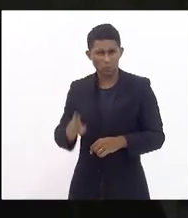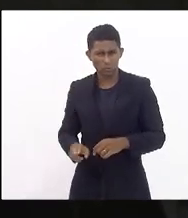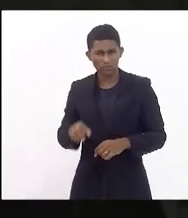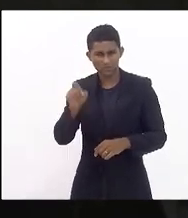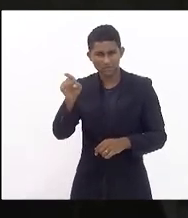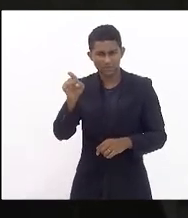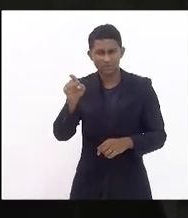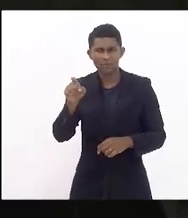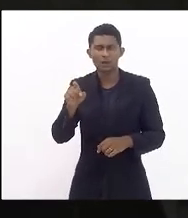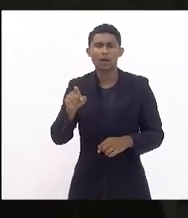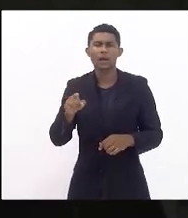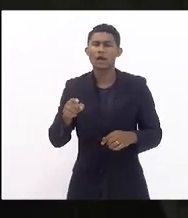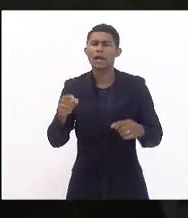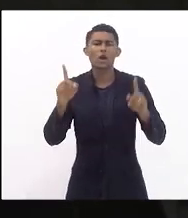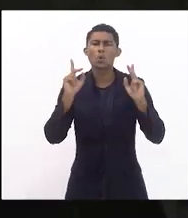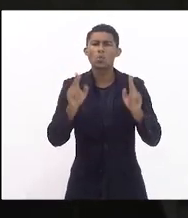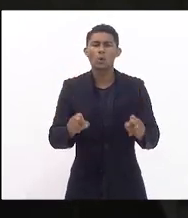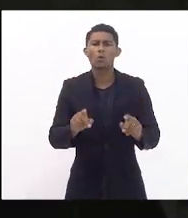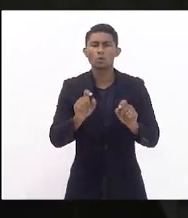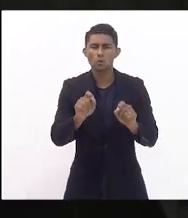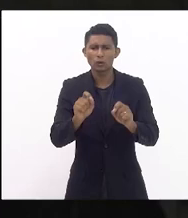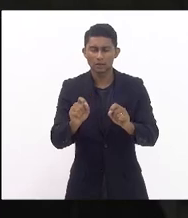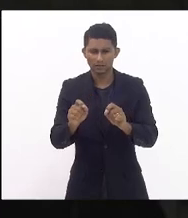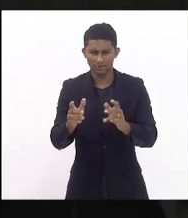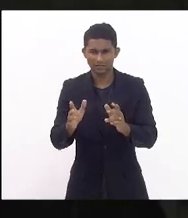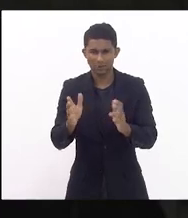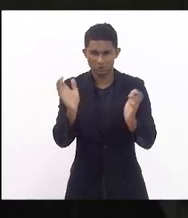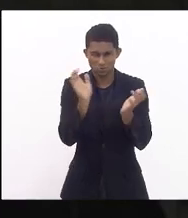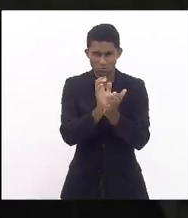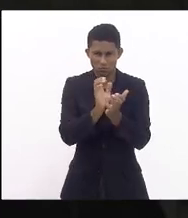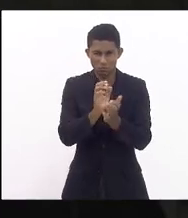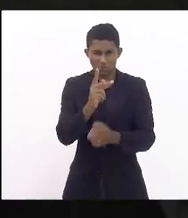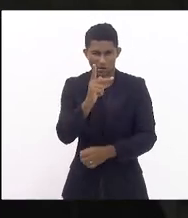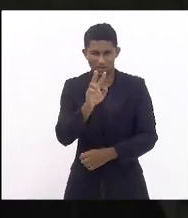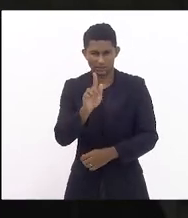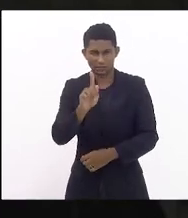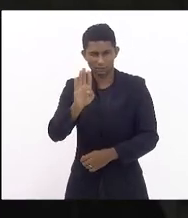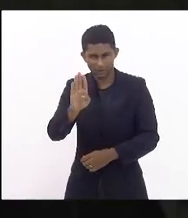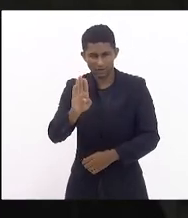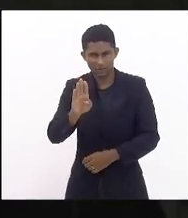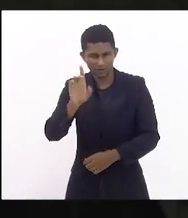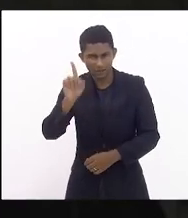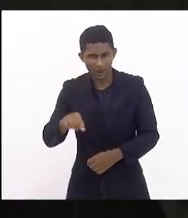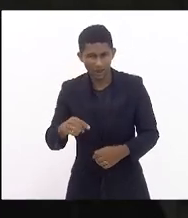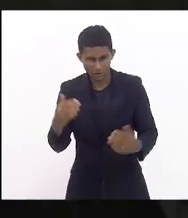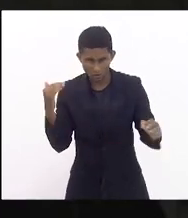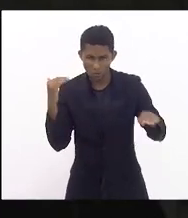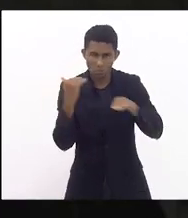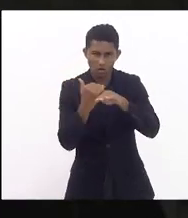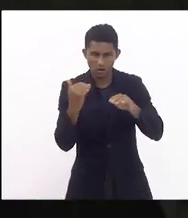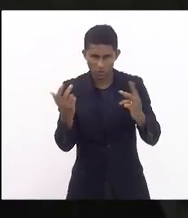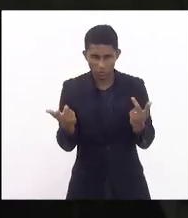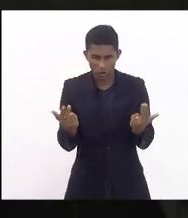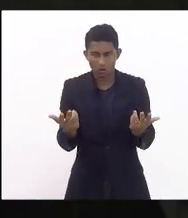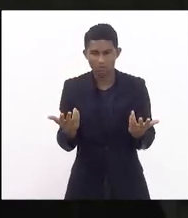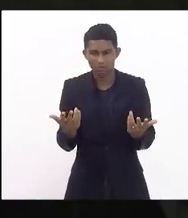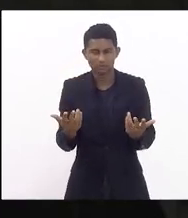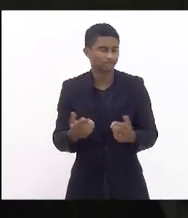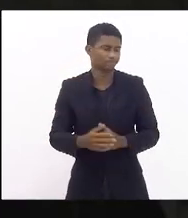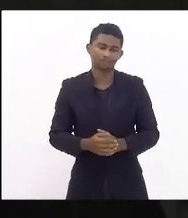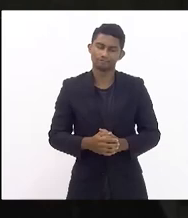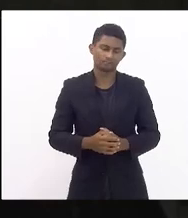Socialistas Soviéticas é a mesma coisa que acreditar em